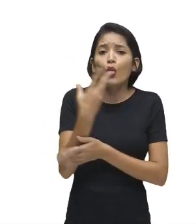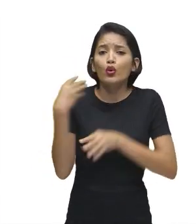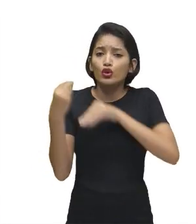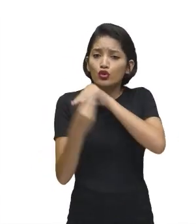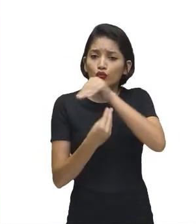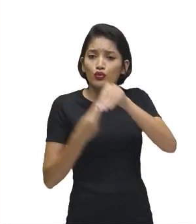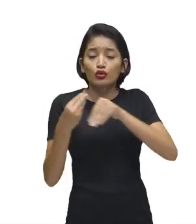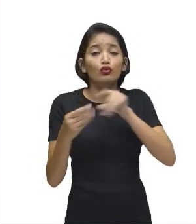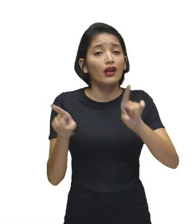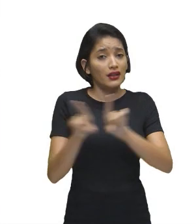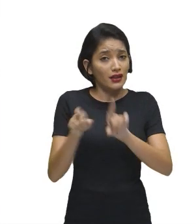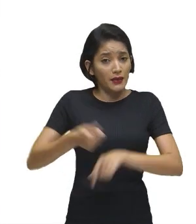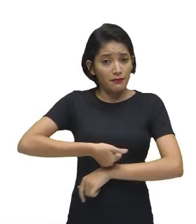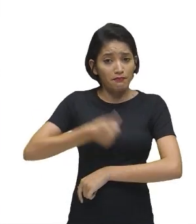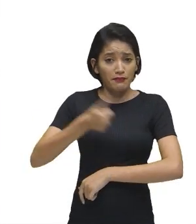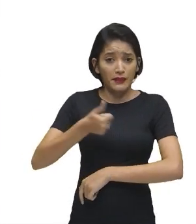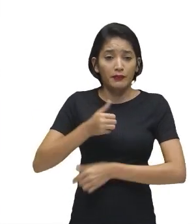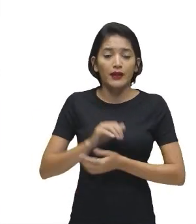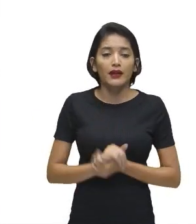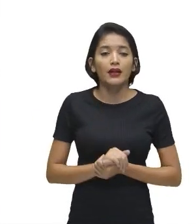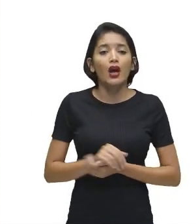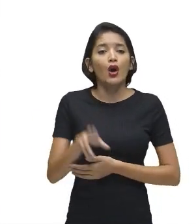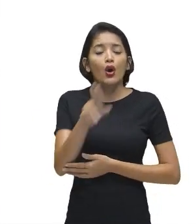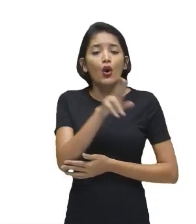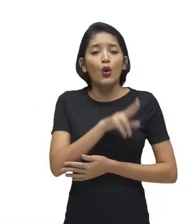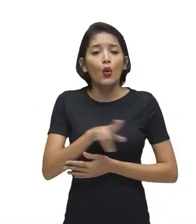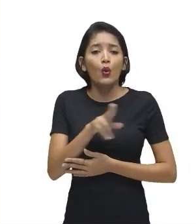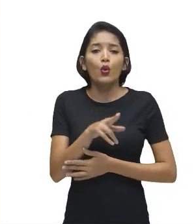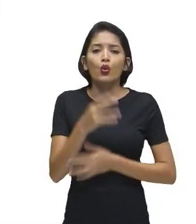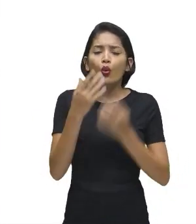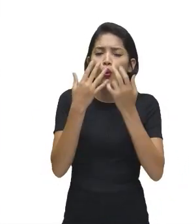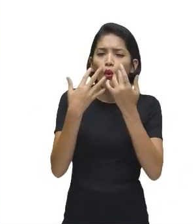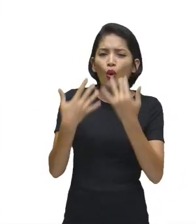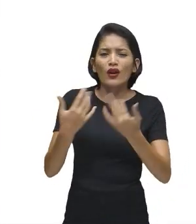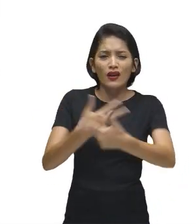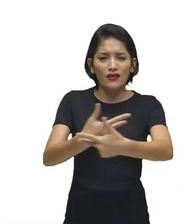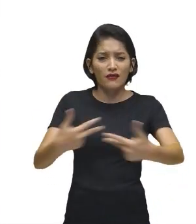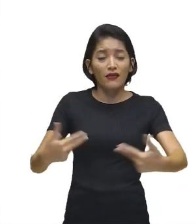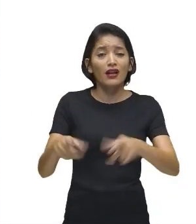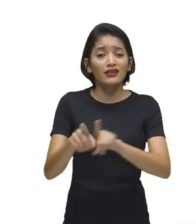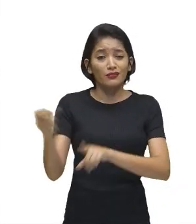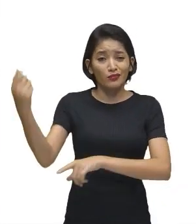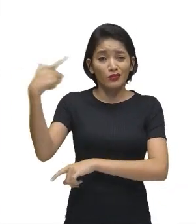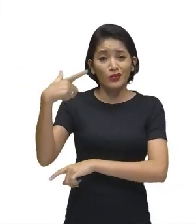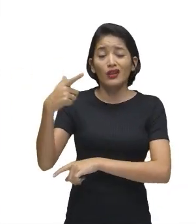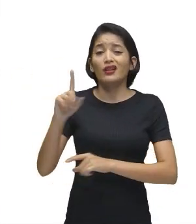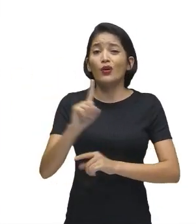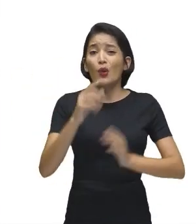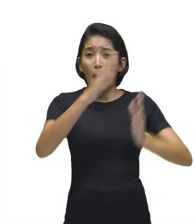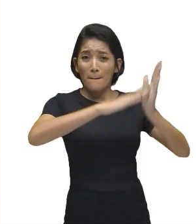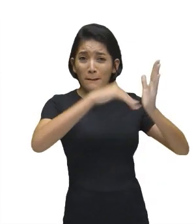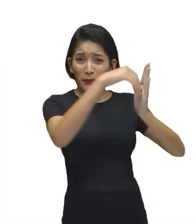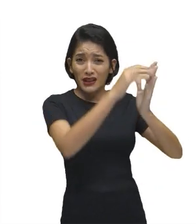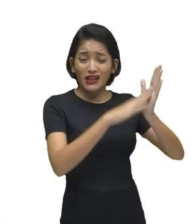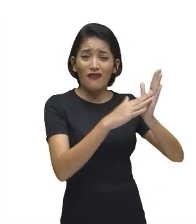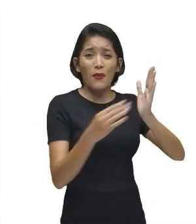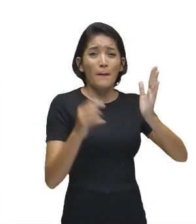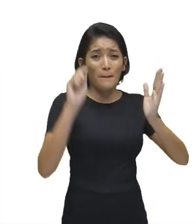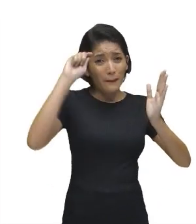e primárias, uso de sombras coloridas e luminosas. Os impressionistas eles não pintavam preto as